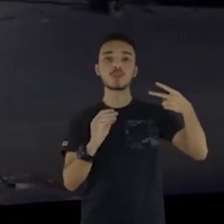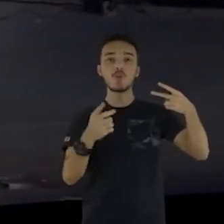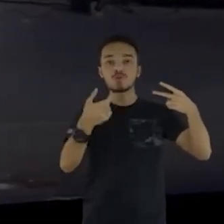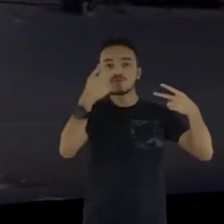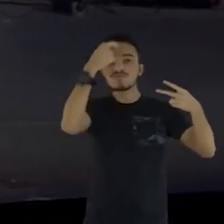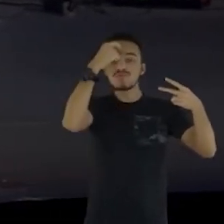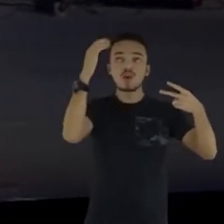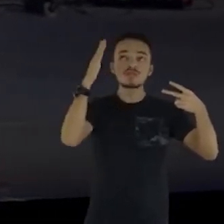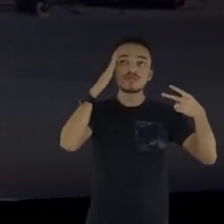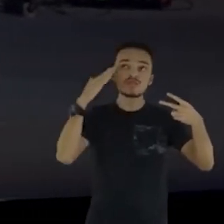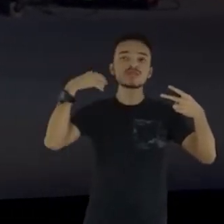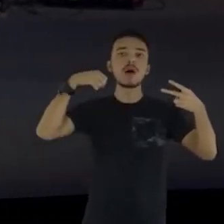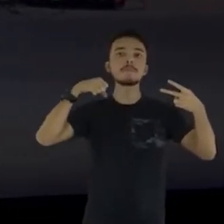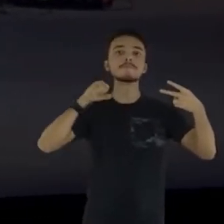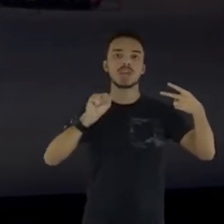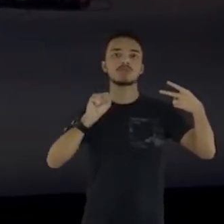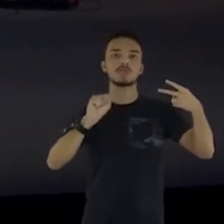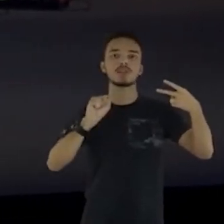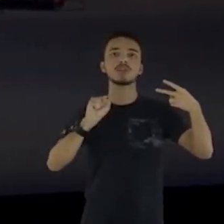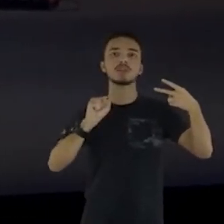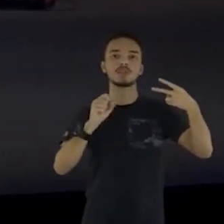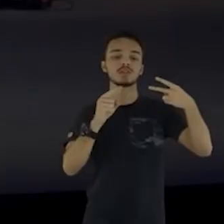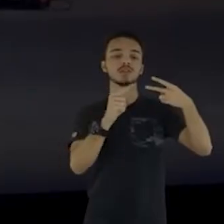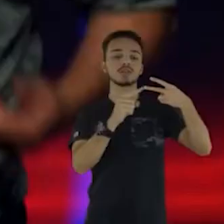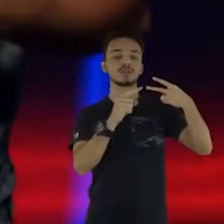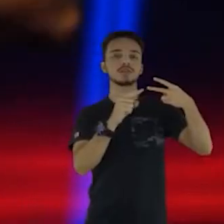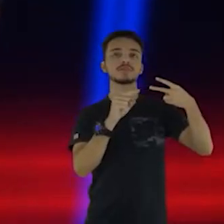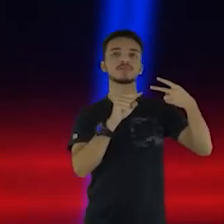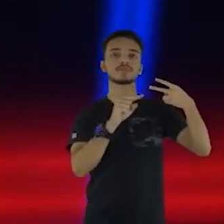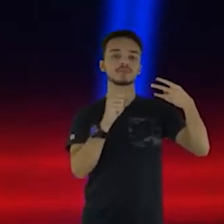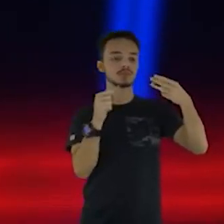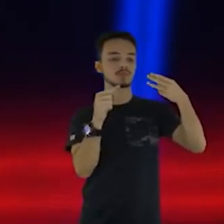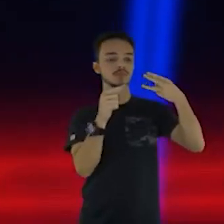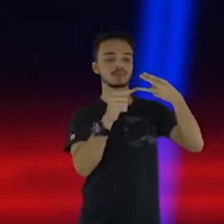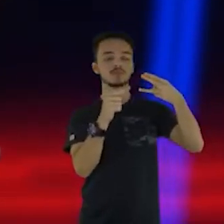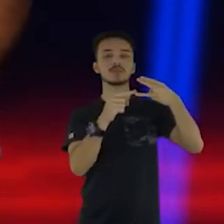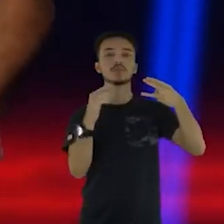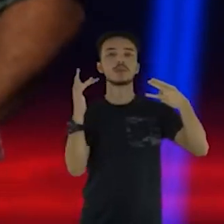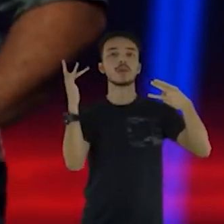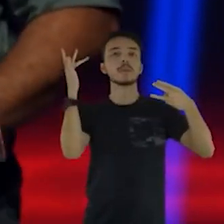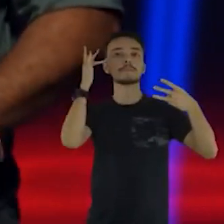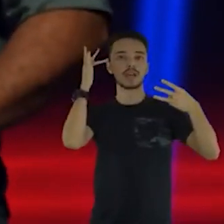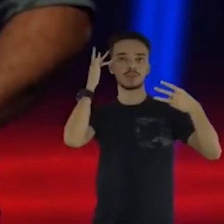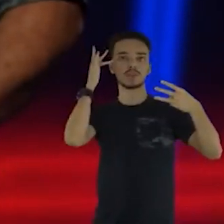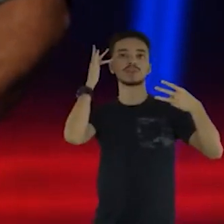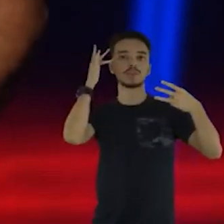Conhecimento. Eu sei que você já tinha esquecido de conhecer o conhecimento. E o terceiro é maturidade.